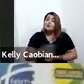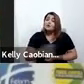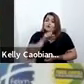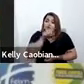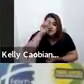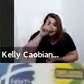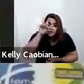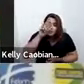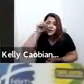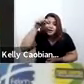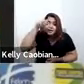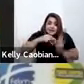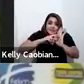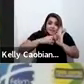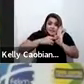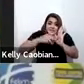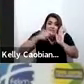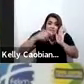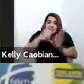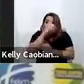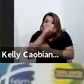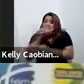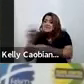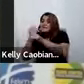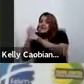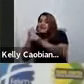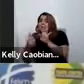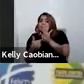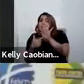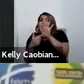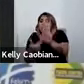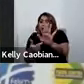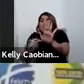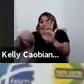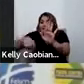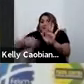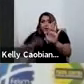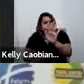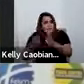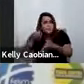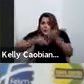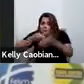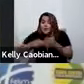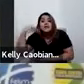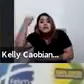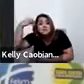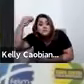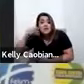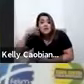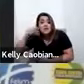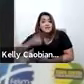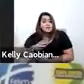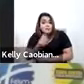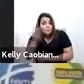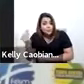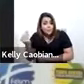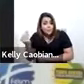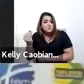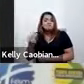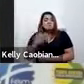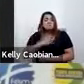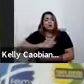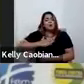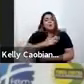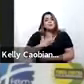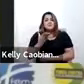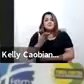100 anos traz a jovialidade, que traz a experiência, né? Bem bacana, João. E realmente você falou de